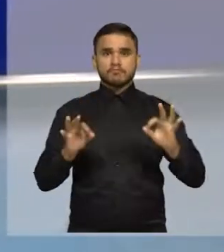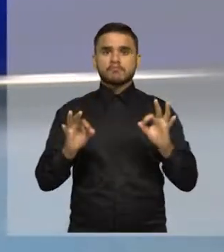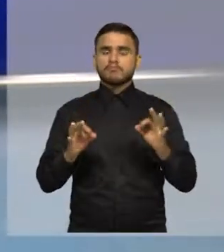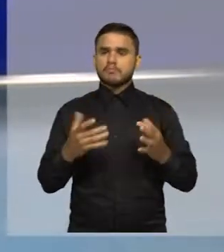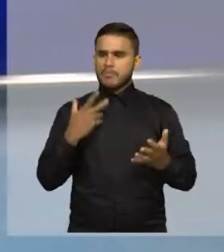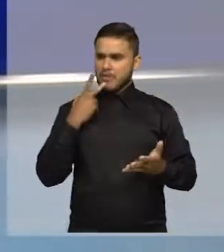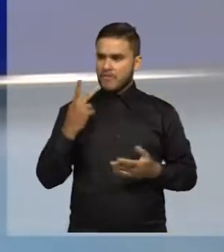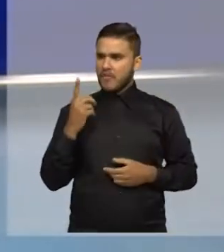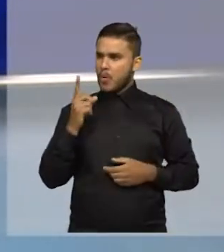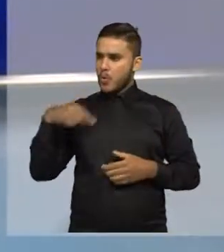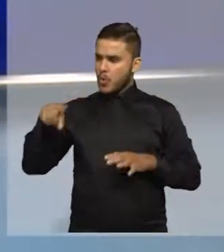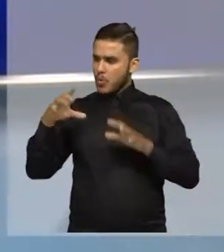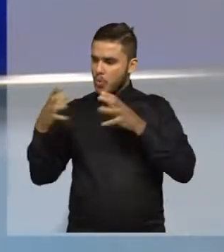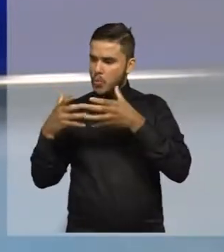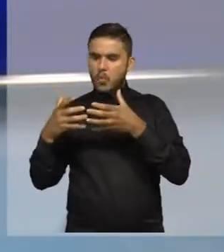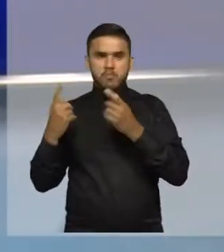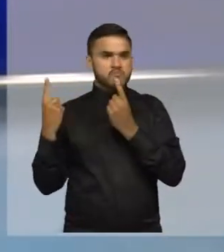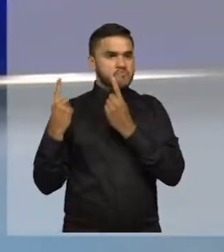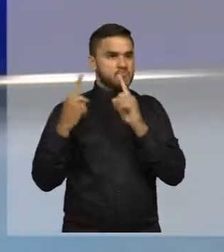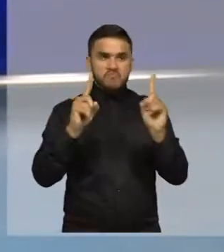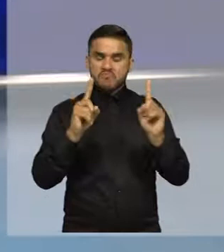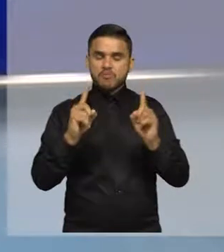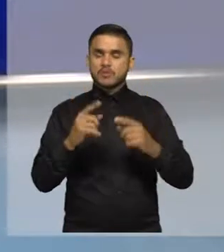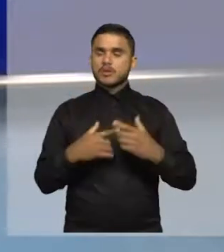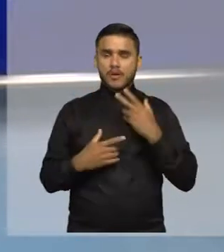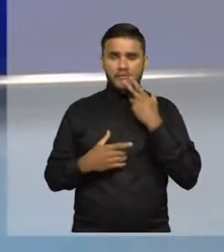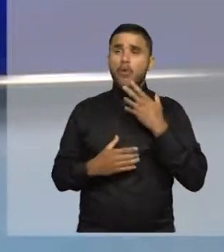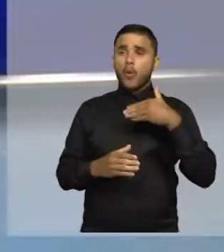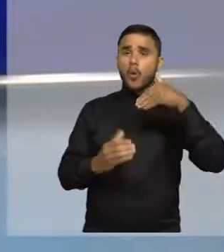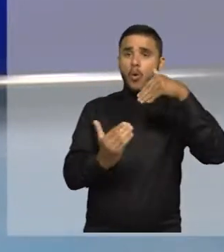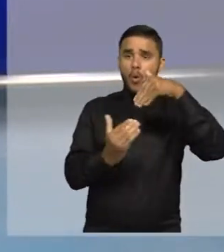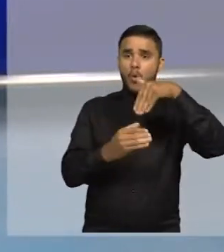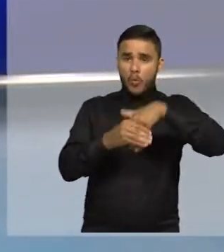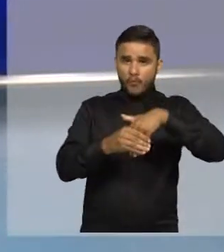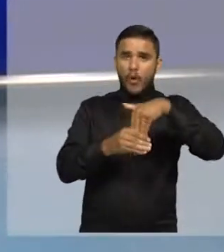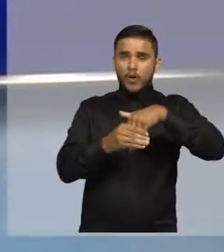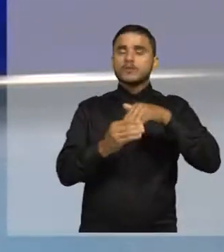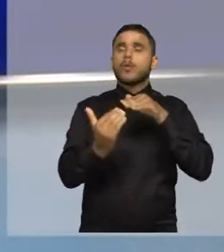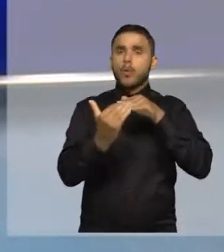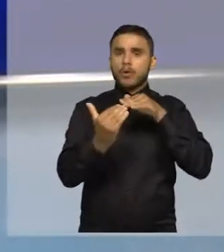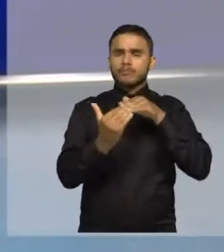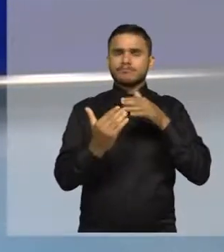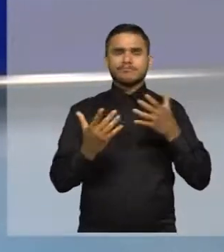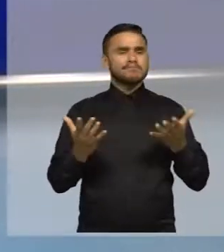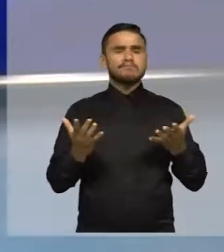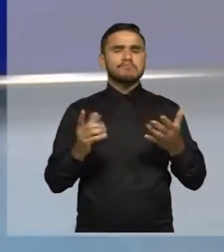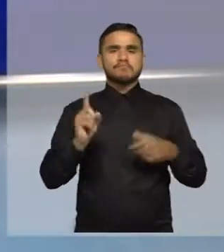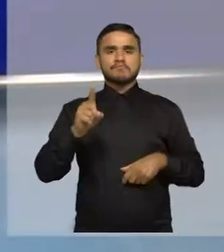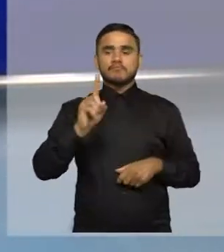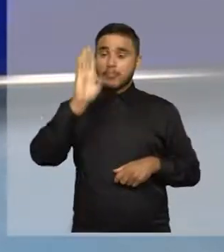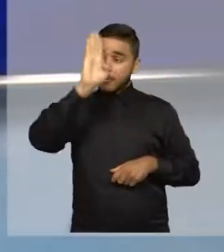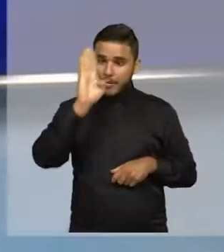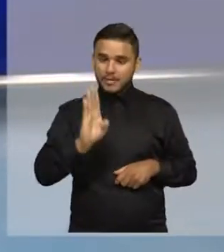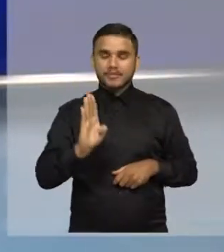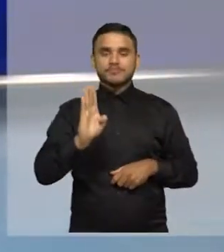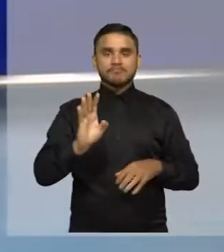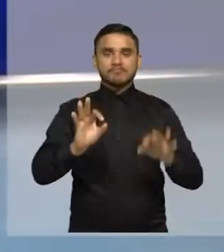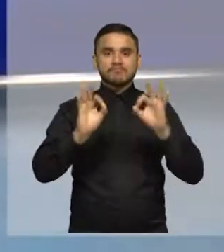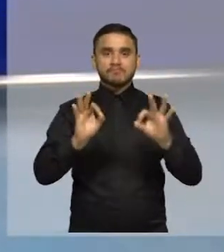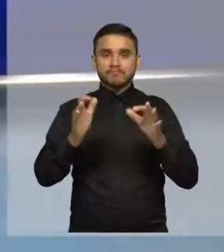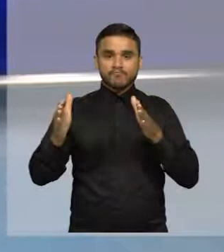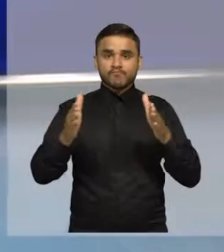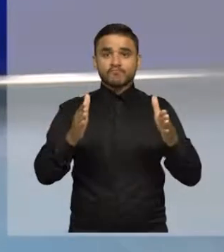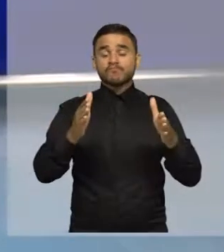mais ele não, nem ele sim. Agora é Brasil sim. O que esperar a partir